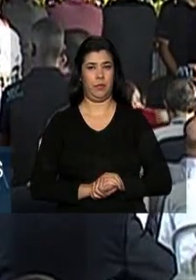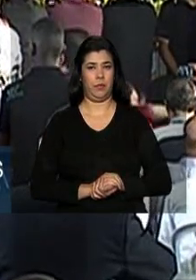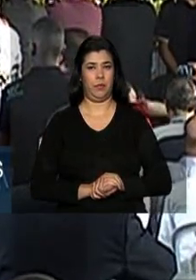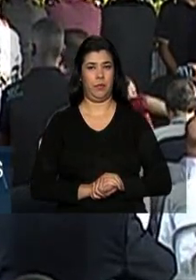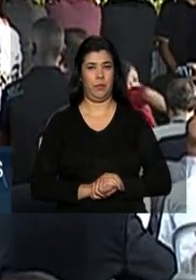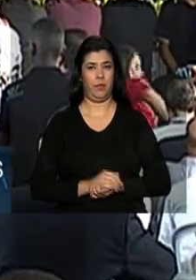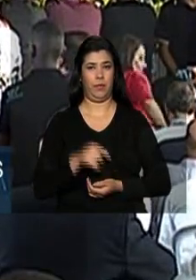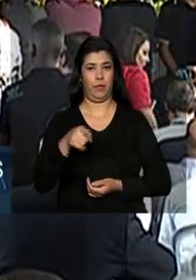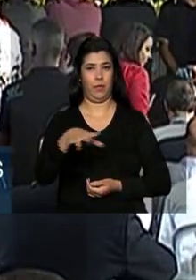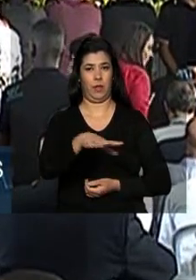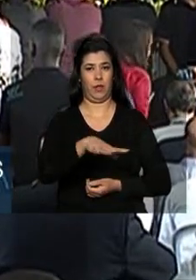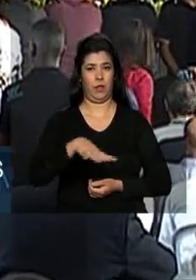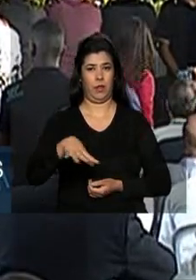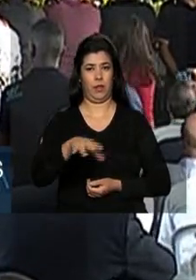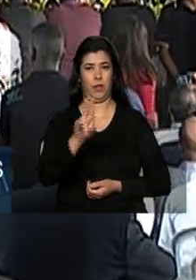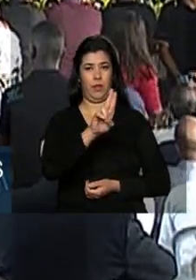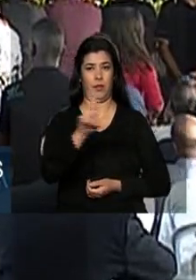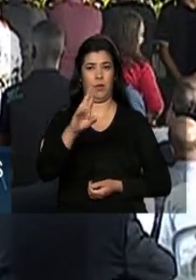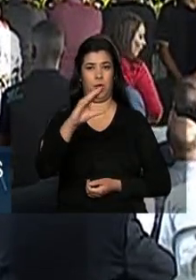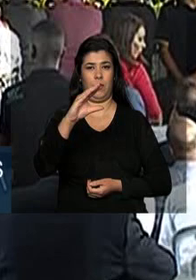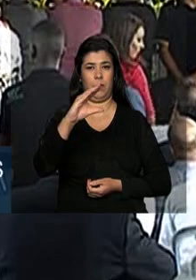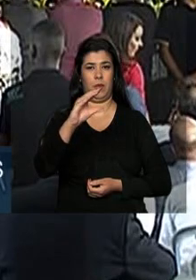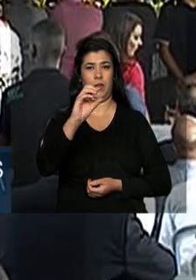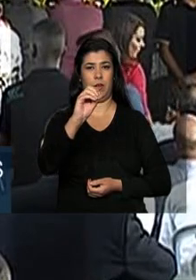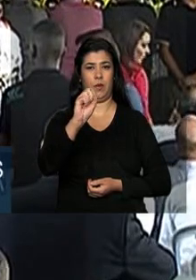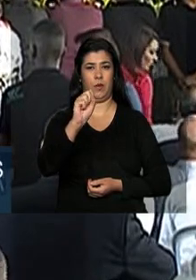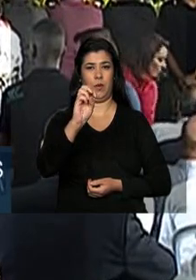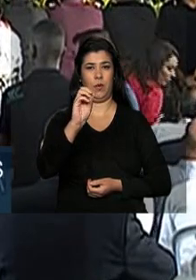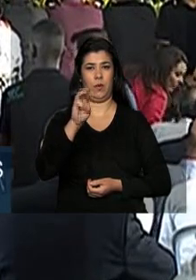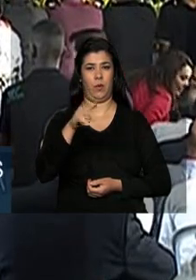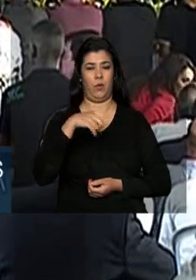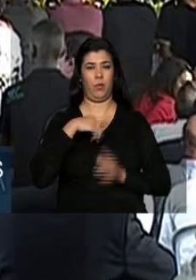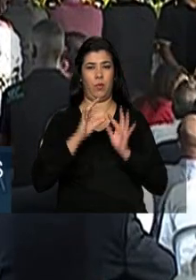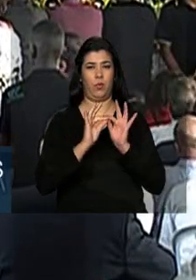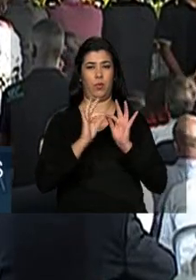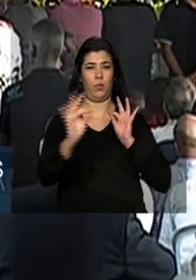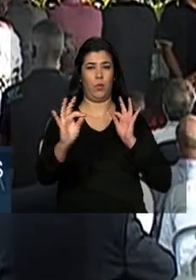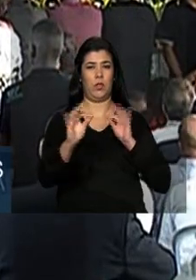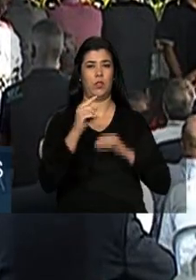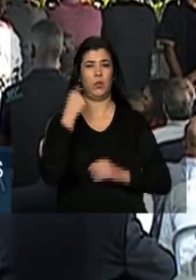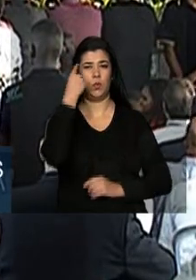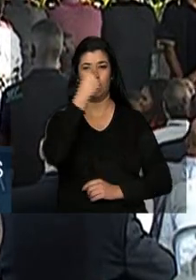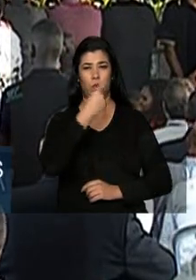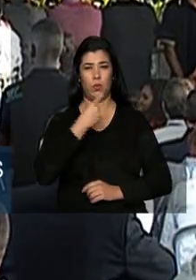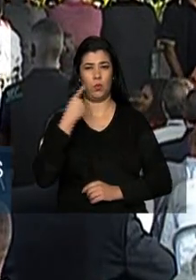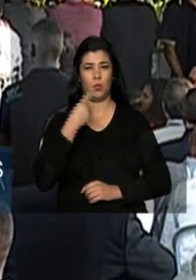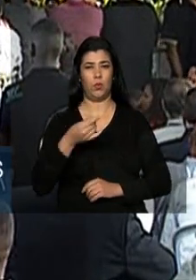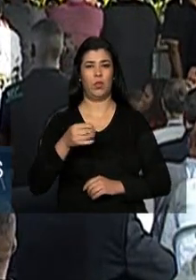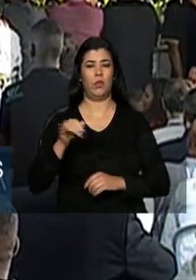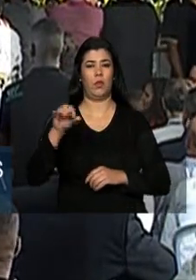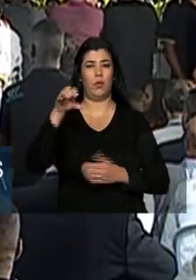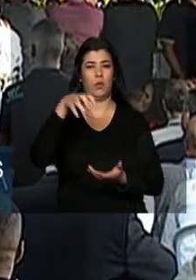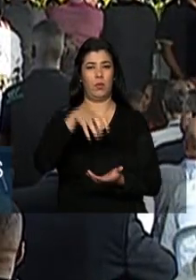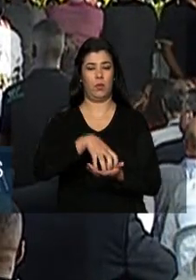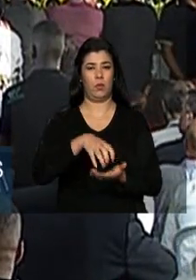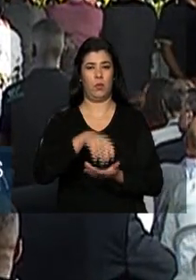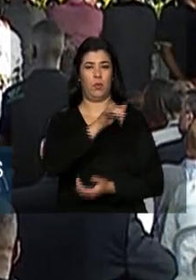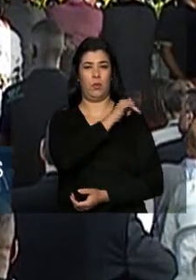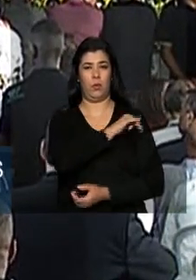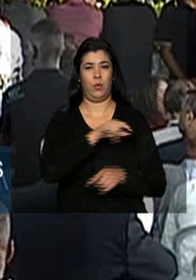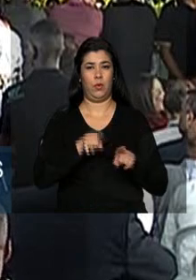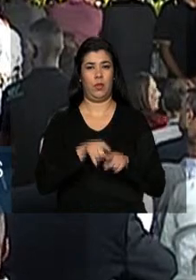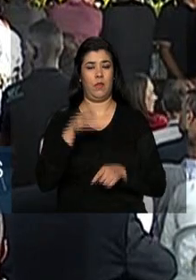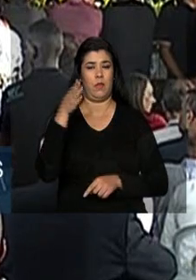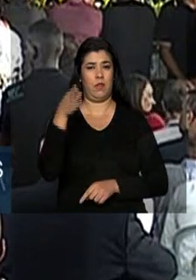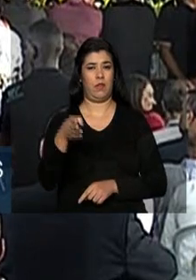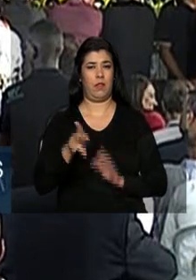O bairro do Cosmos fica distante cerca de uma hora do centro do Rio de Janeiro e